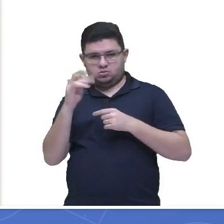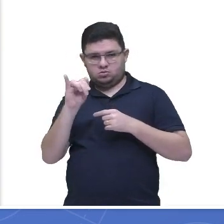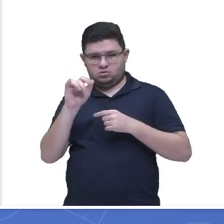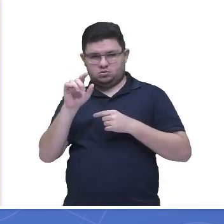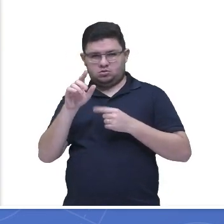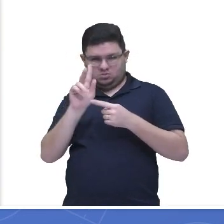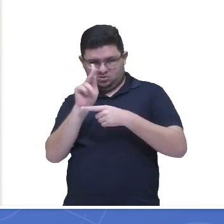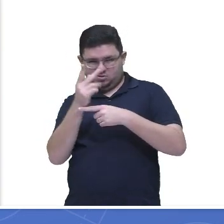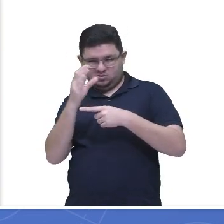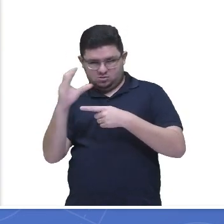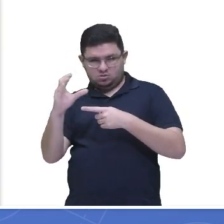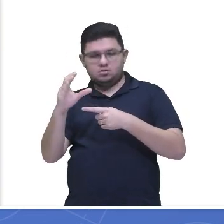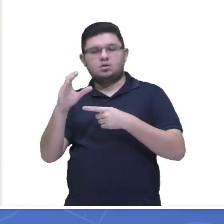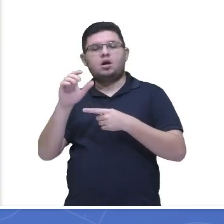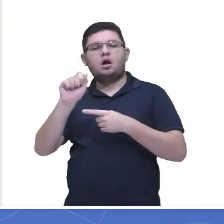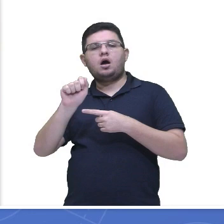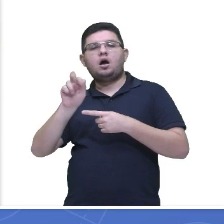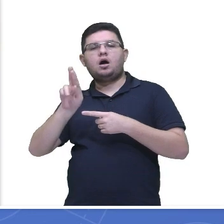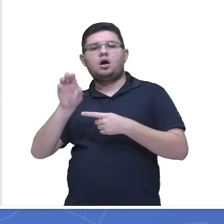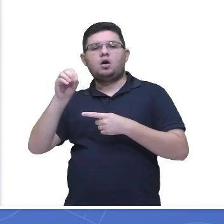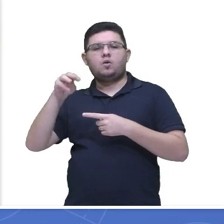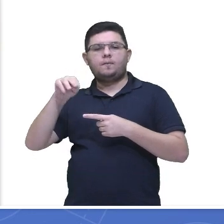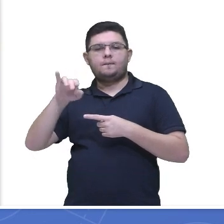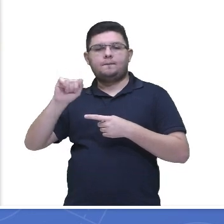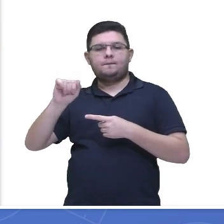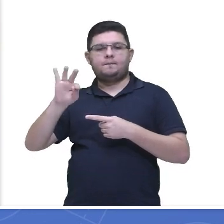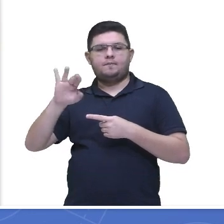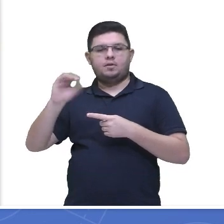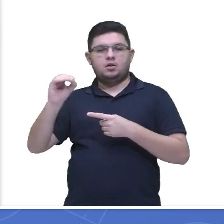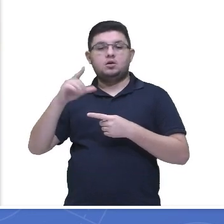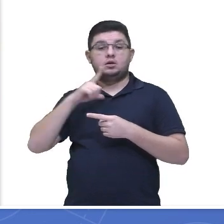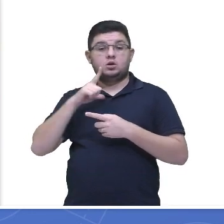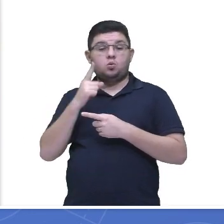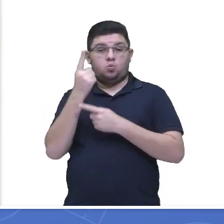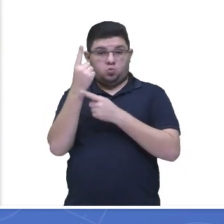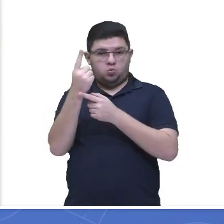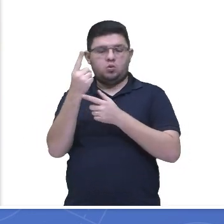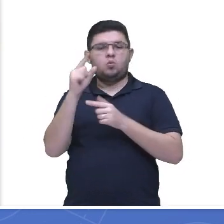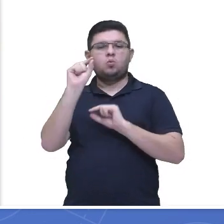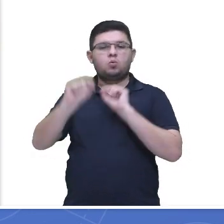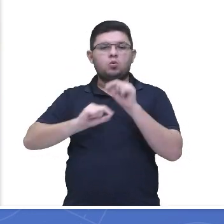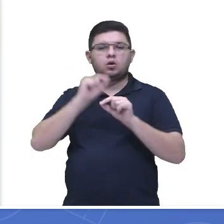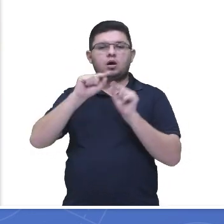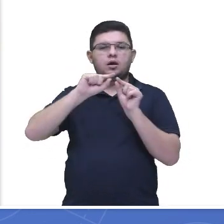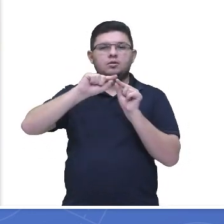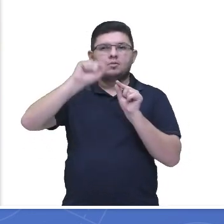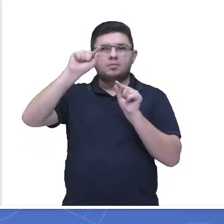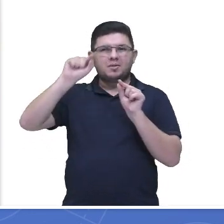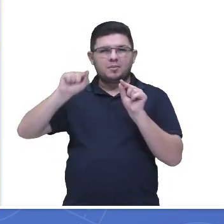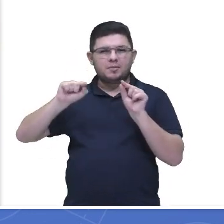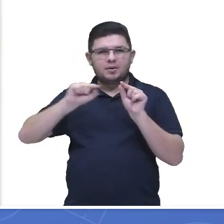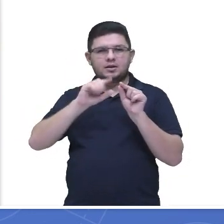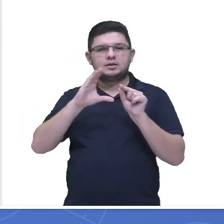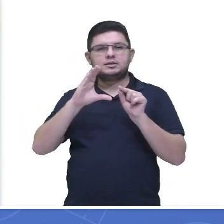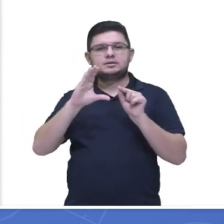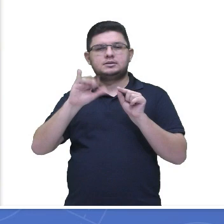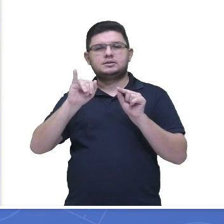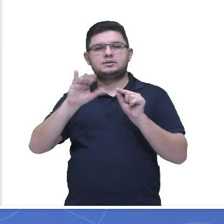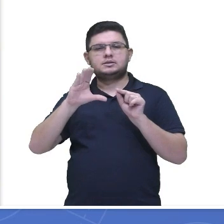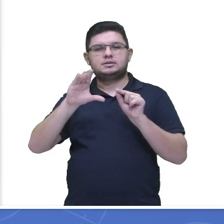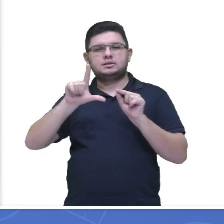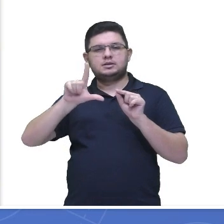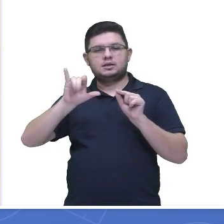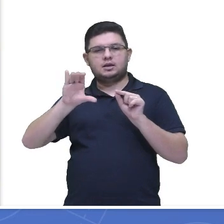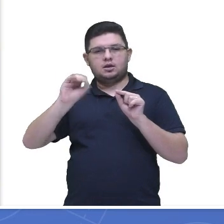uma cadeia cíclica, ok? Um hidrocarboneto cíclico, tá?